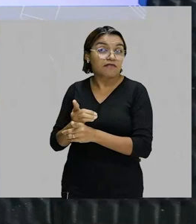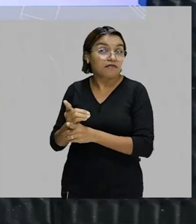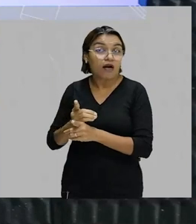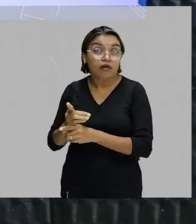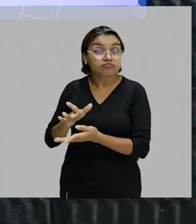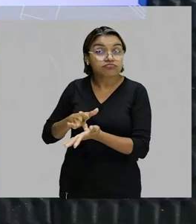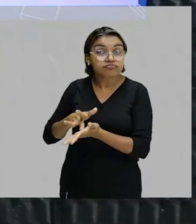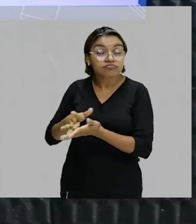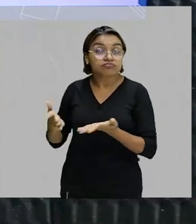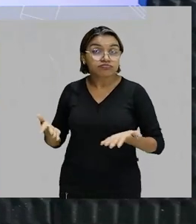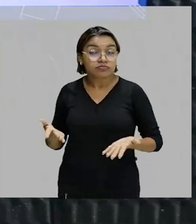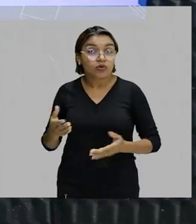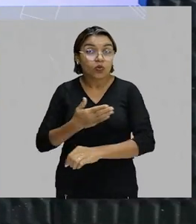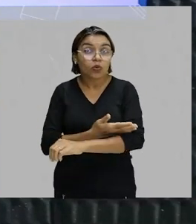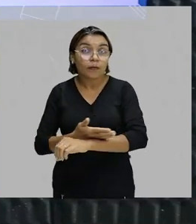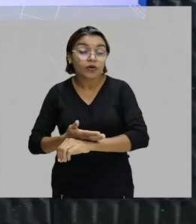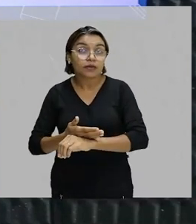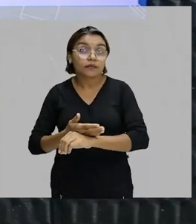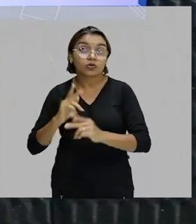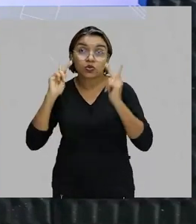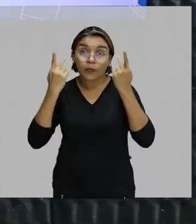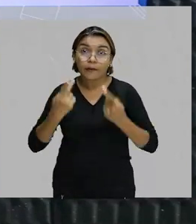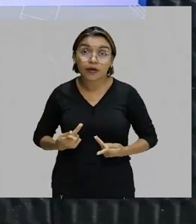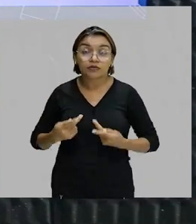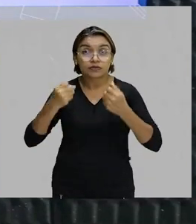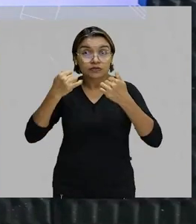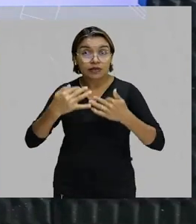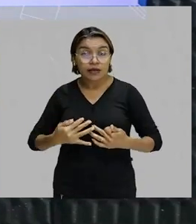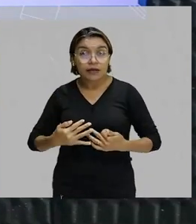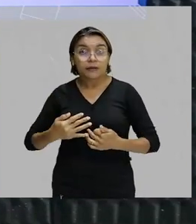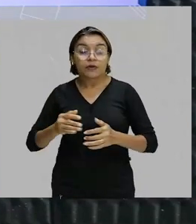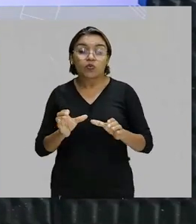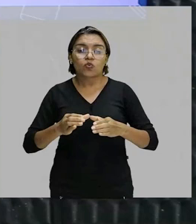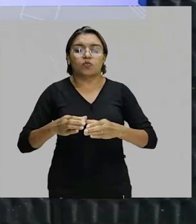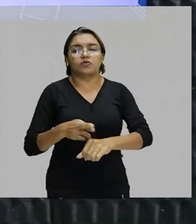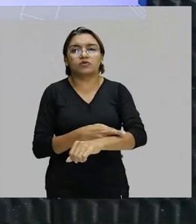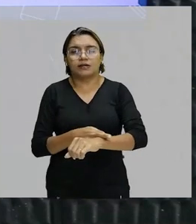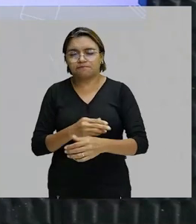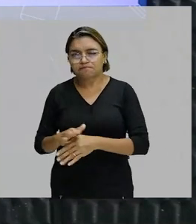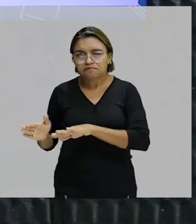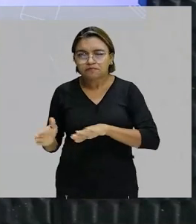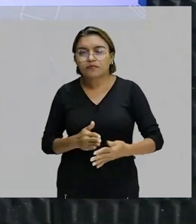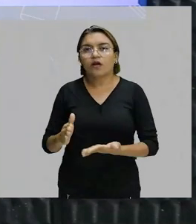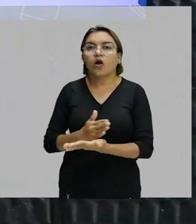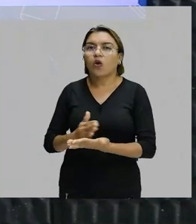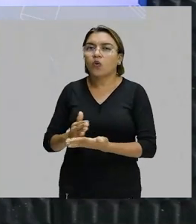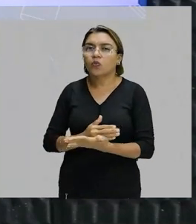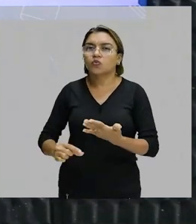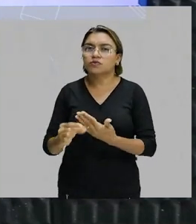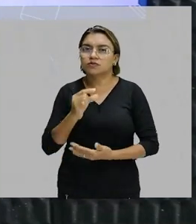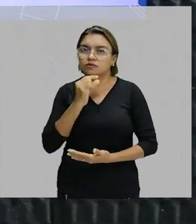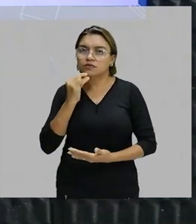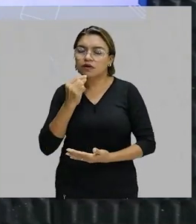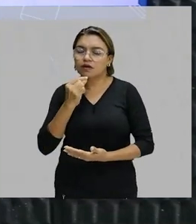falseada do comportamento humano explicado pela etnia então tem alguns autores aí que a gente vai estudar mais lá na na